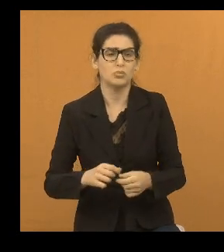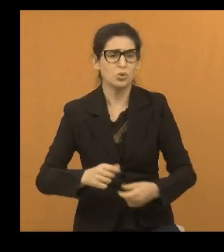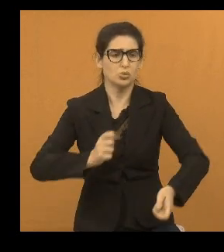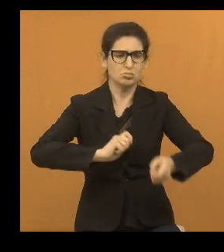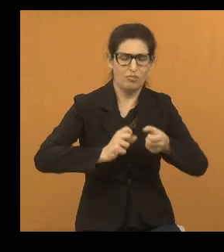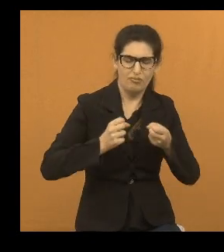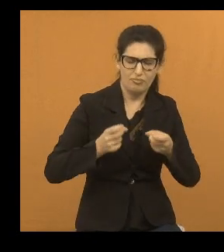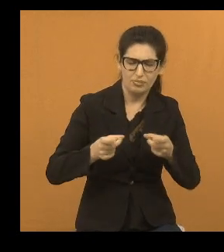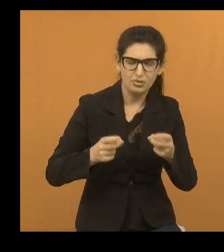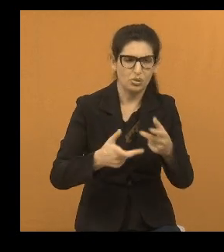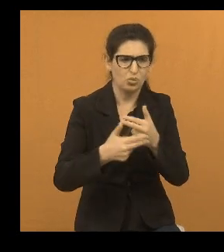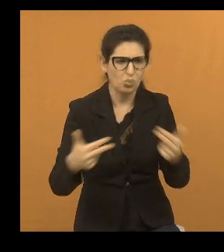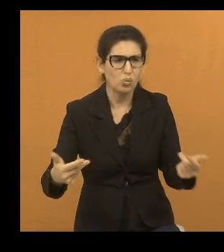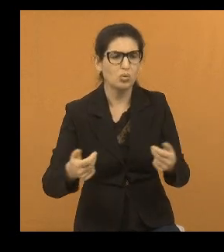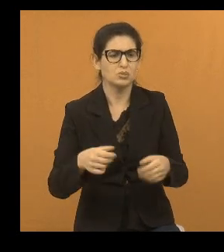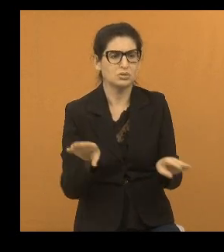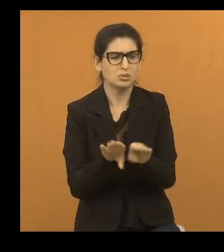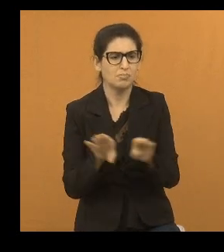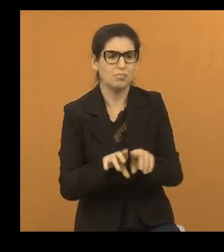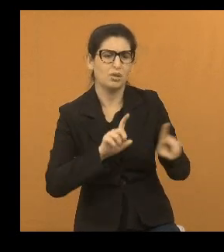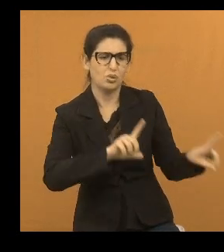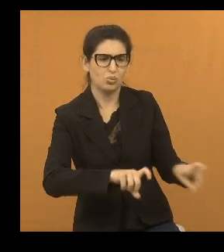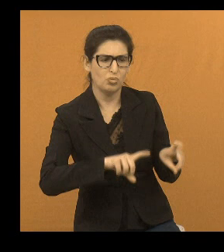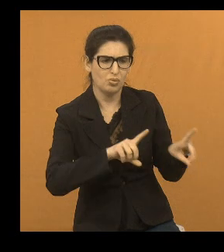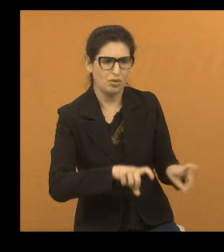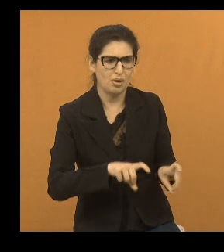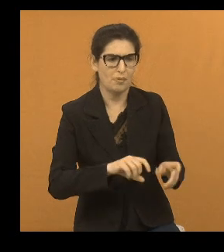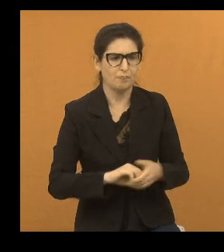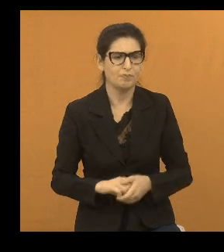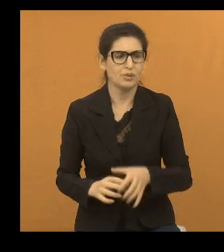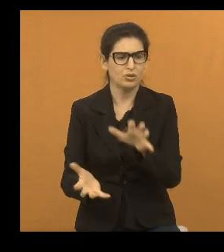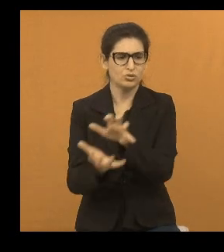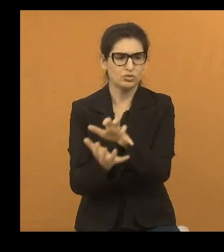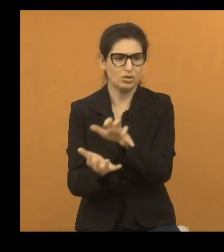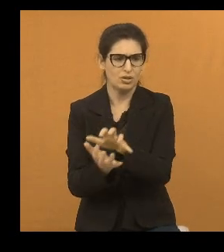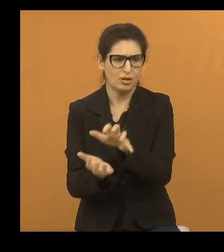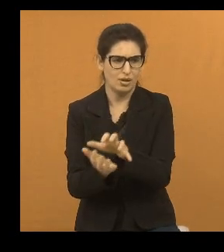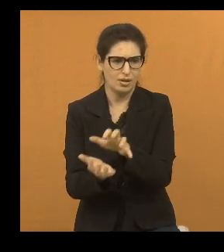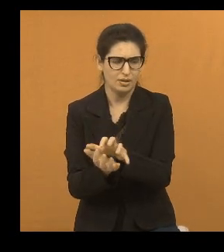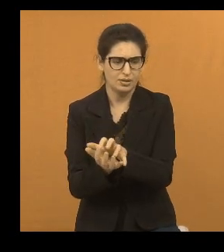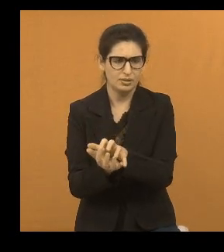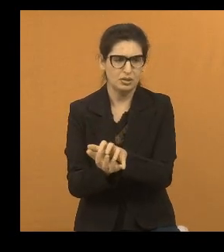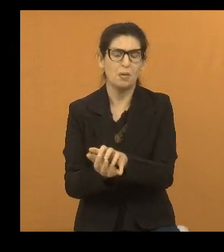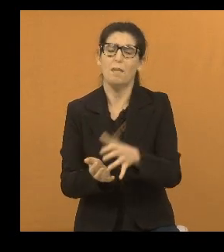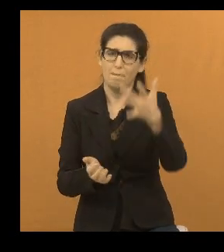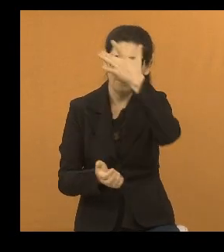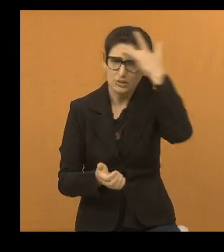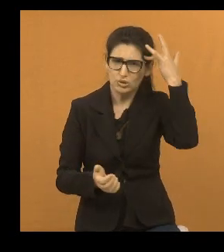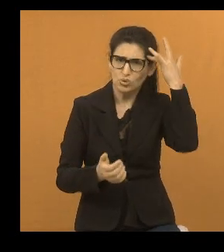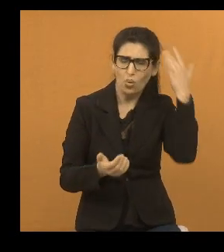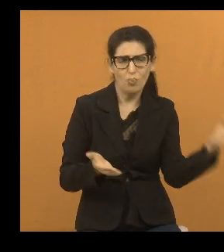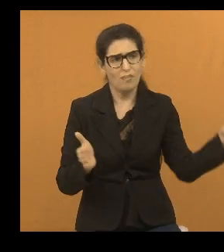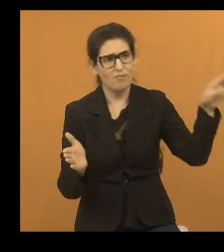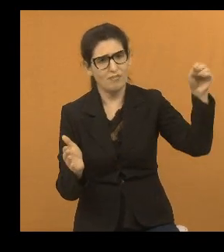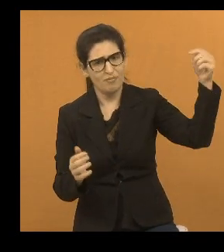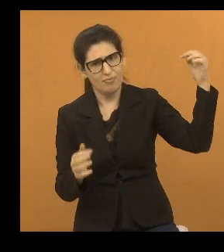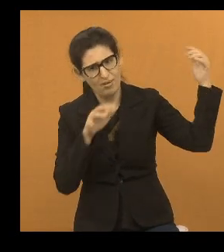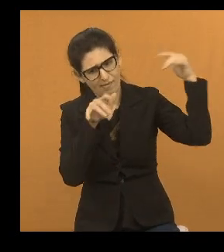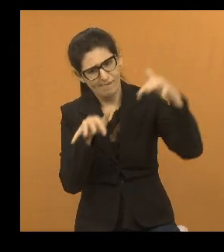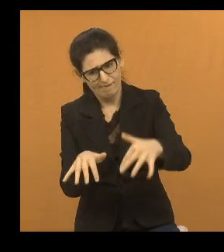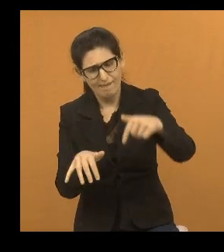ambiental. Jacareí foi oficializada como município de interesse turístico. E